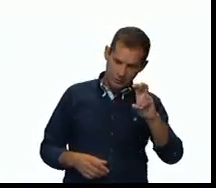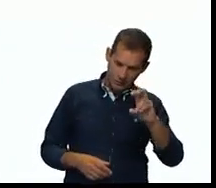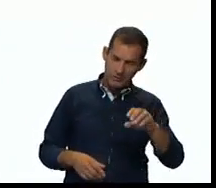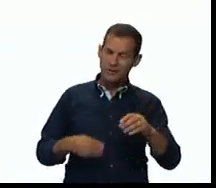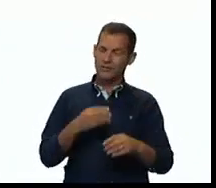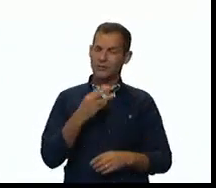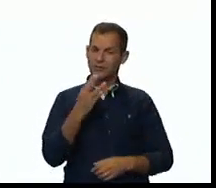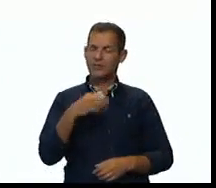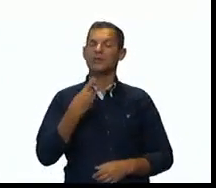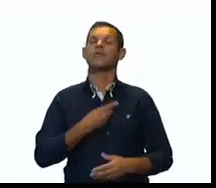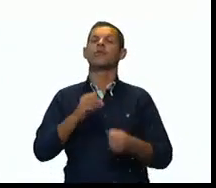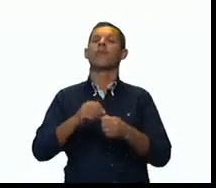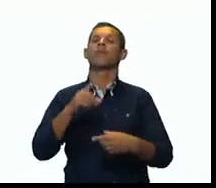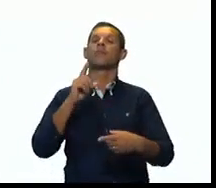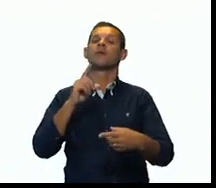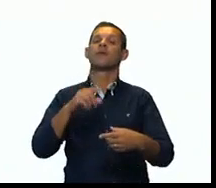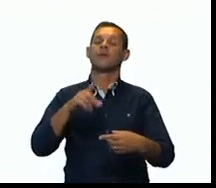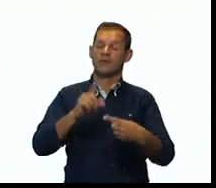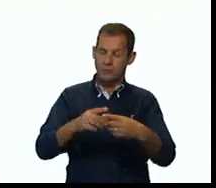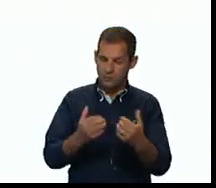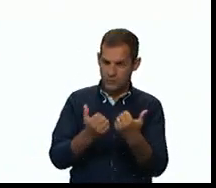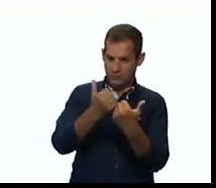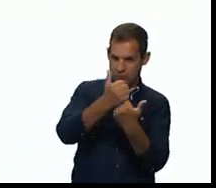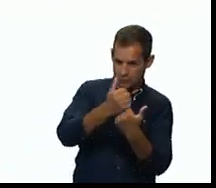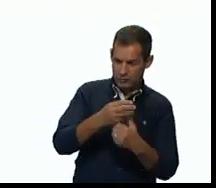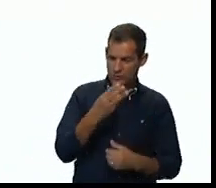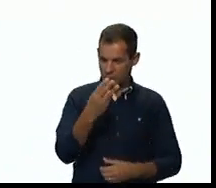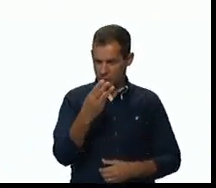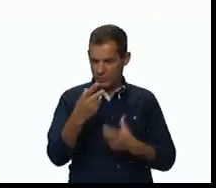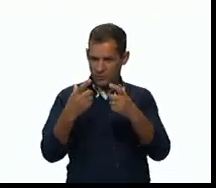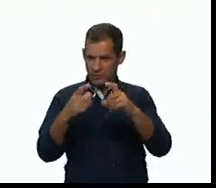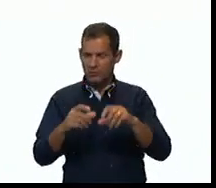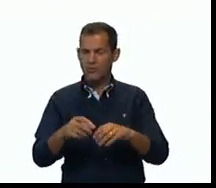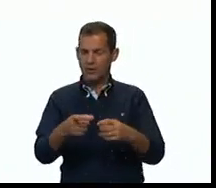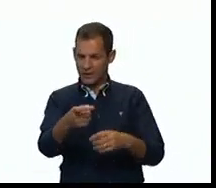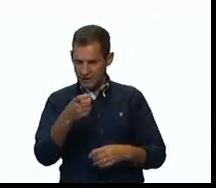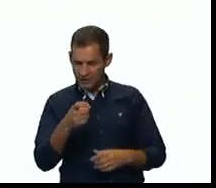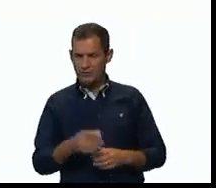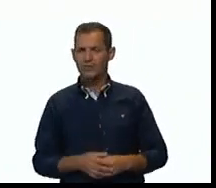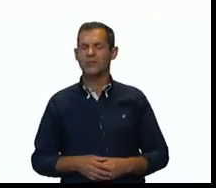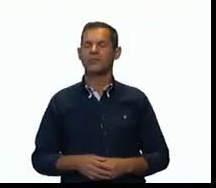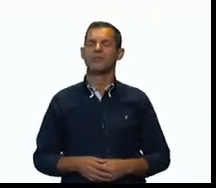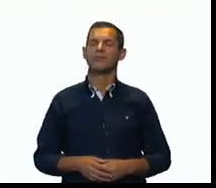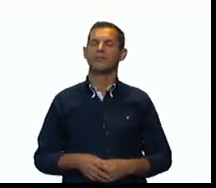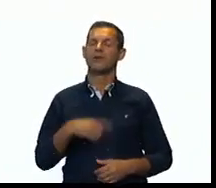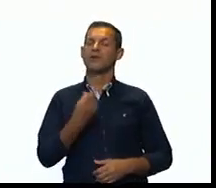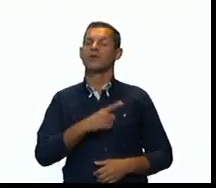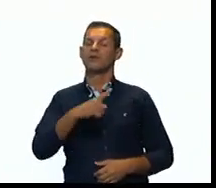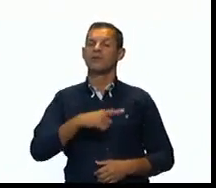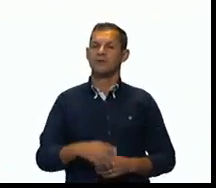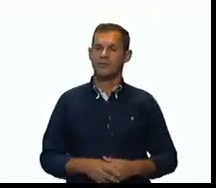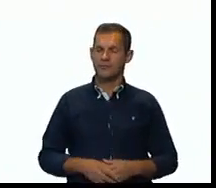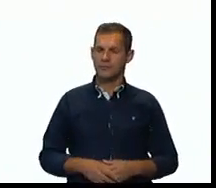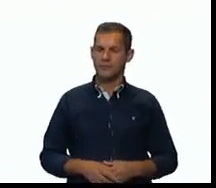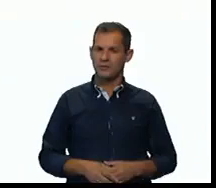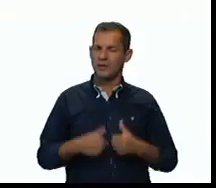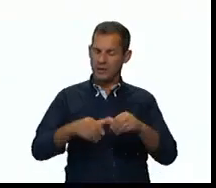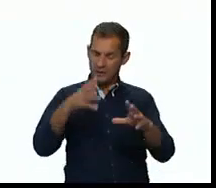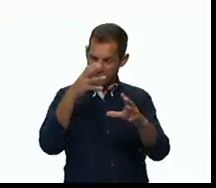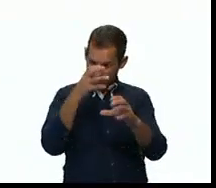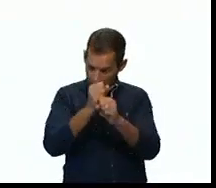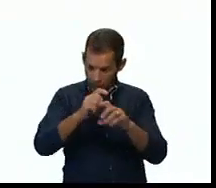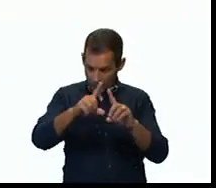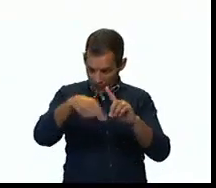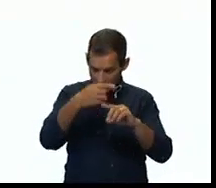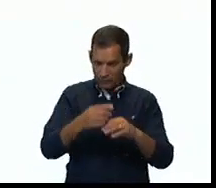e 3. O que a gente faz primeiro? Substitui o 3 no lugar do x. Aqui, nós vamos ter essa conta